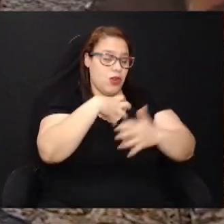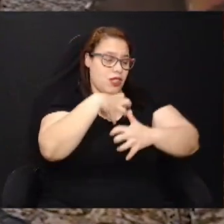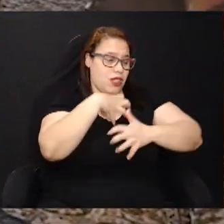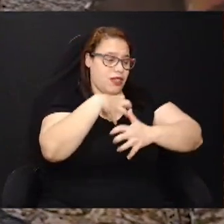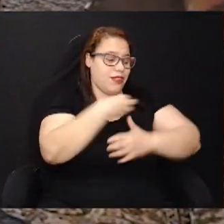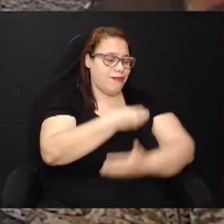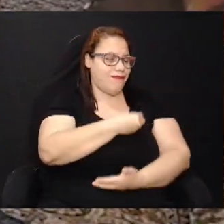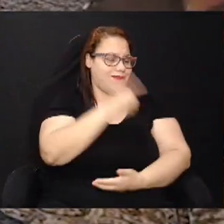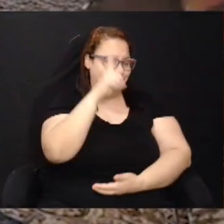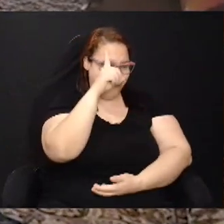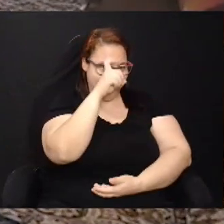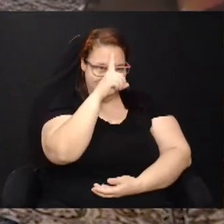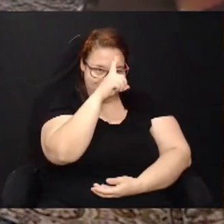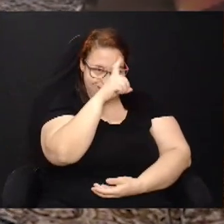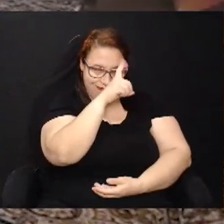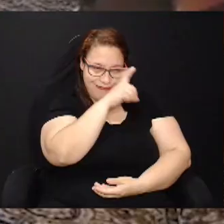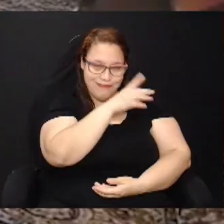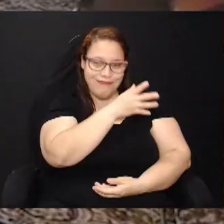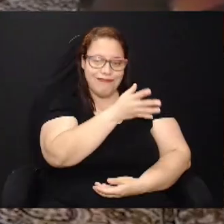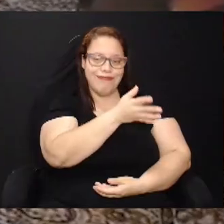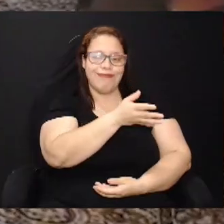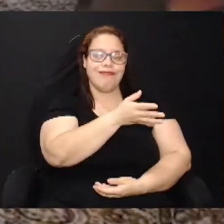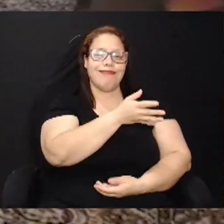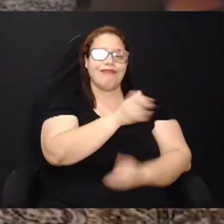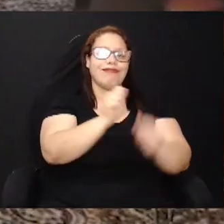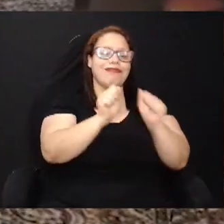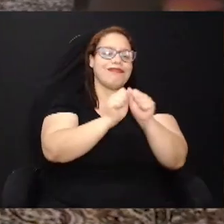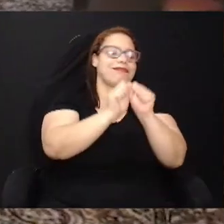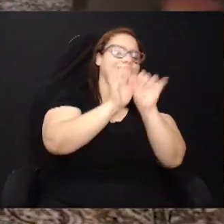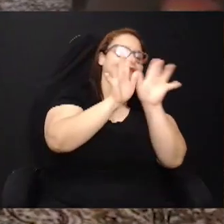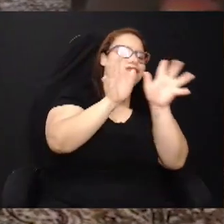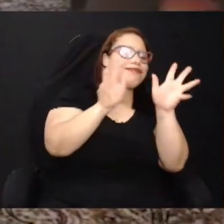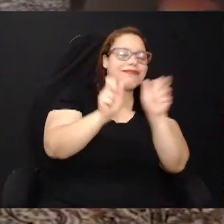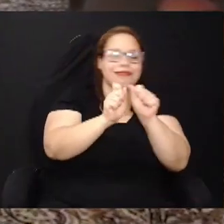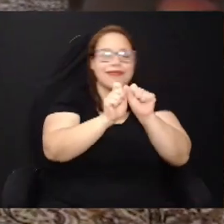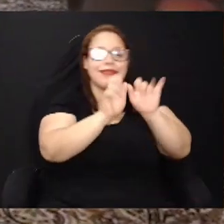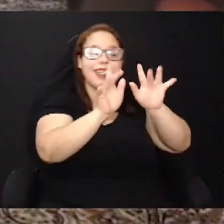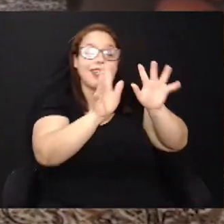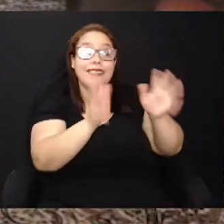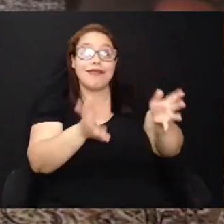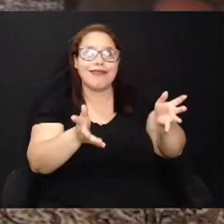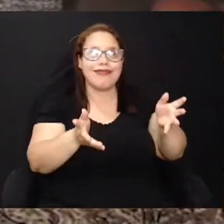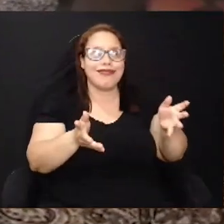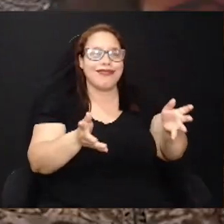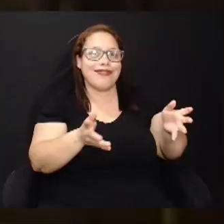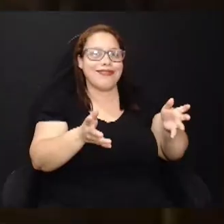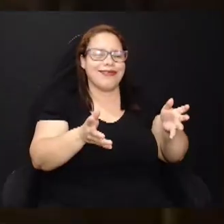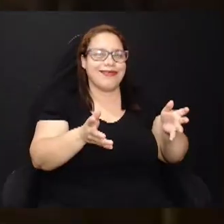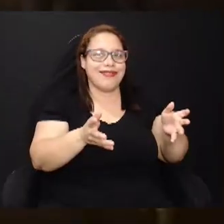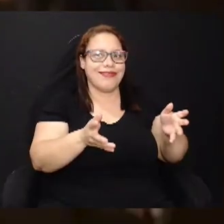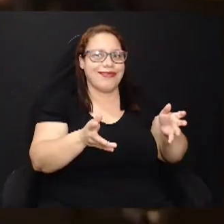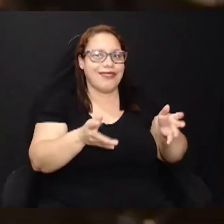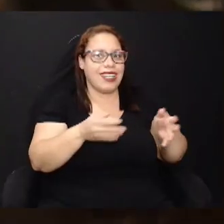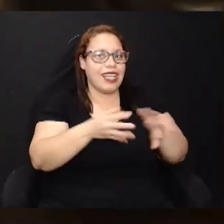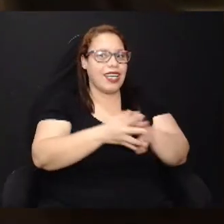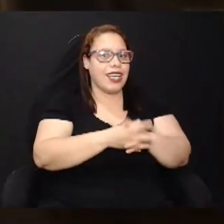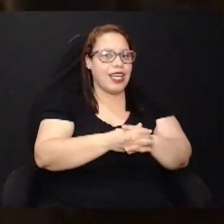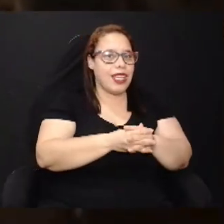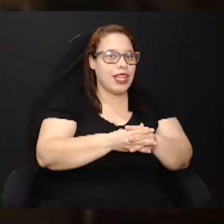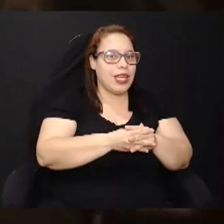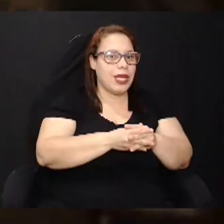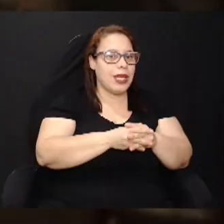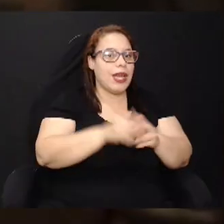né? Então isso faz uma diferença muito grande. De repente você fala, não. E aí fala, às vezes levam pessoas menores, crianças,